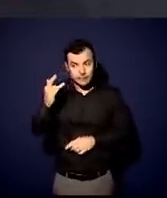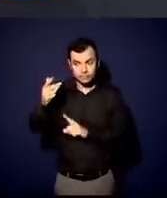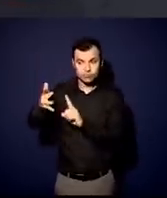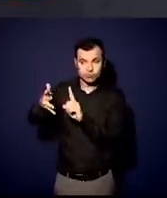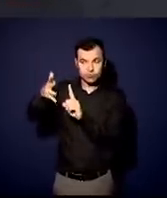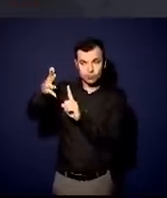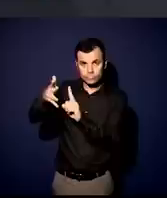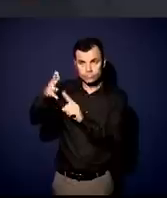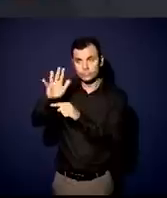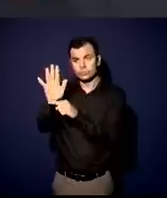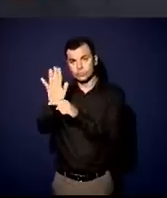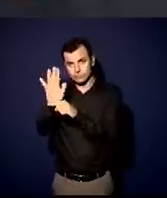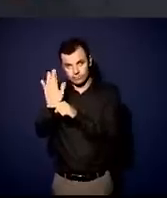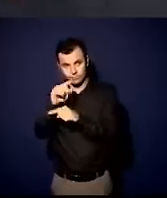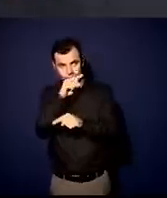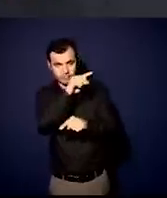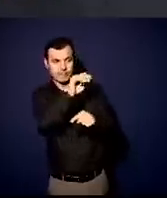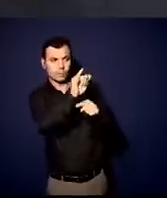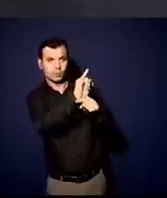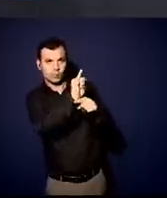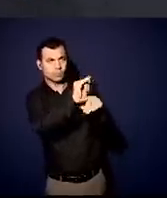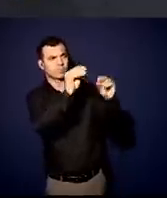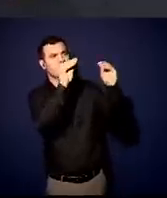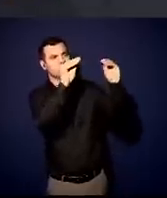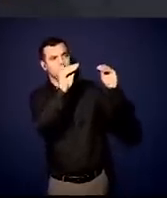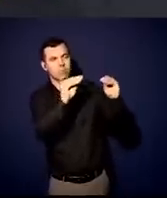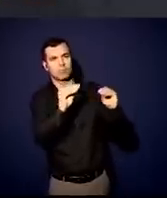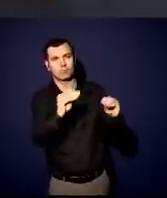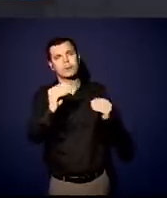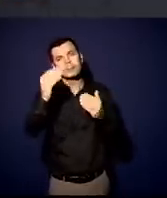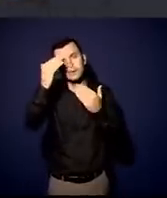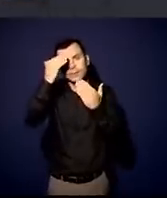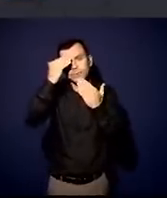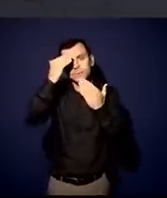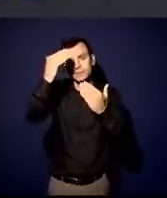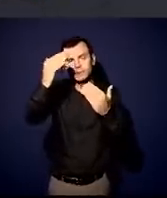estarão no canal do YouTube do BTG pactual obrigada